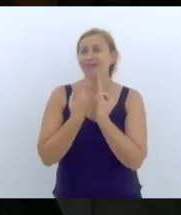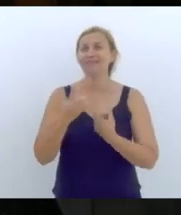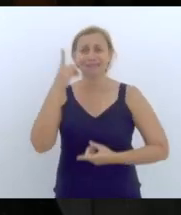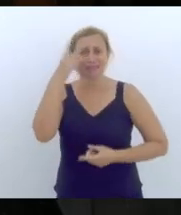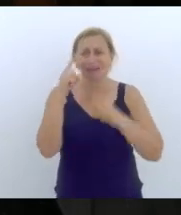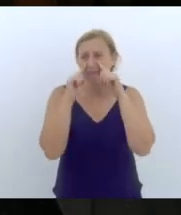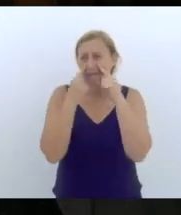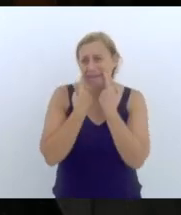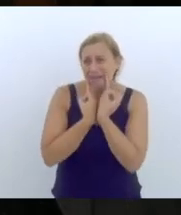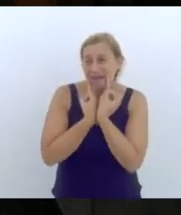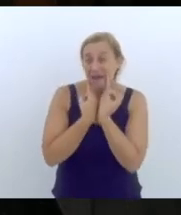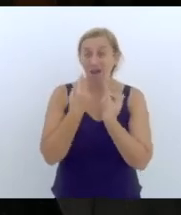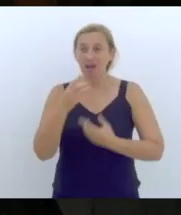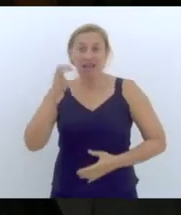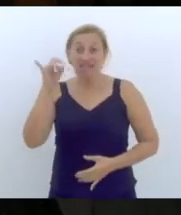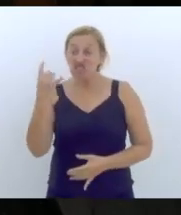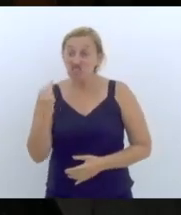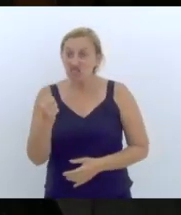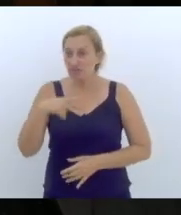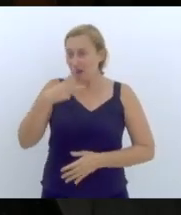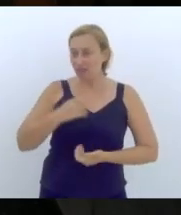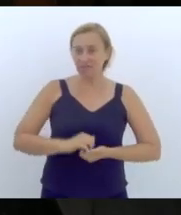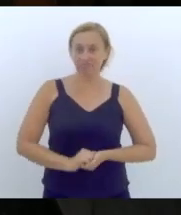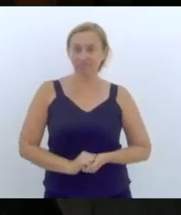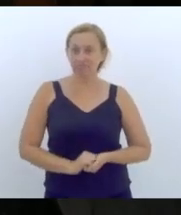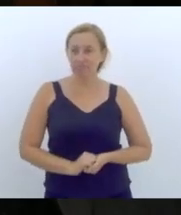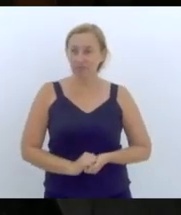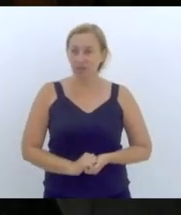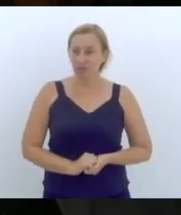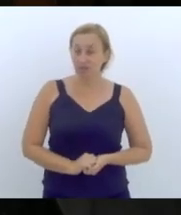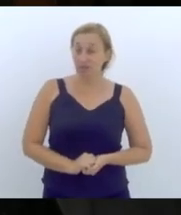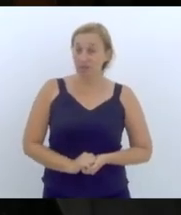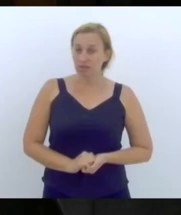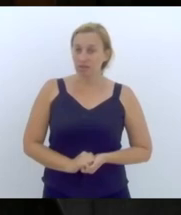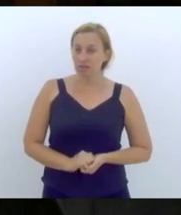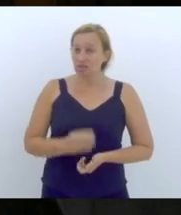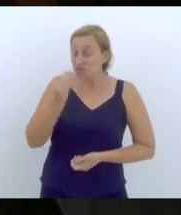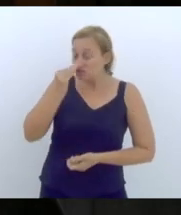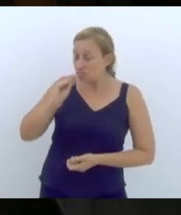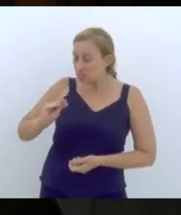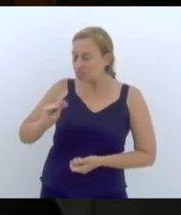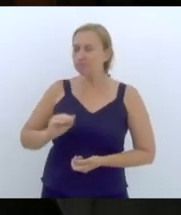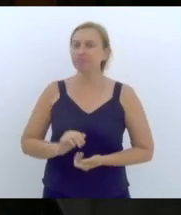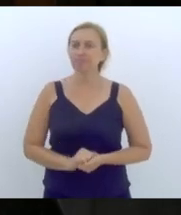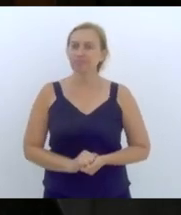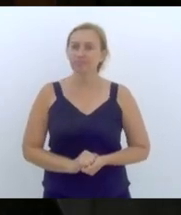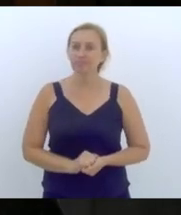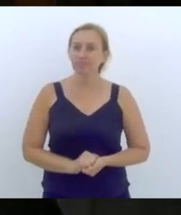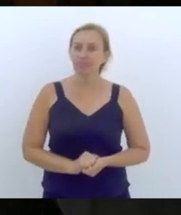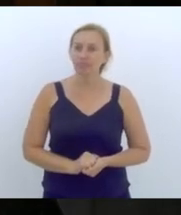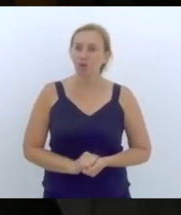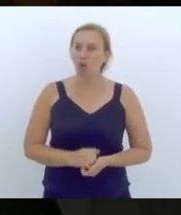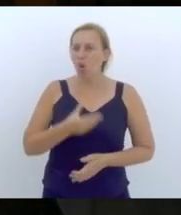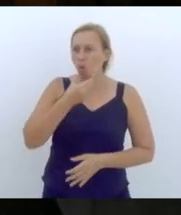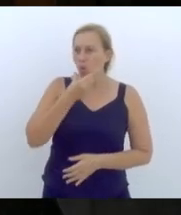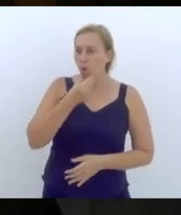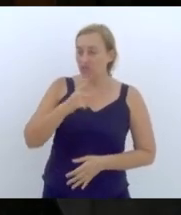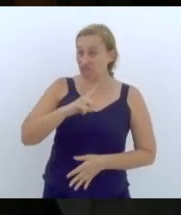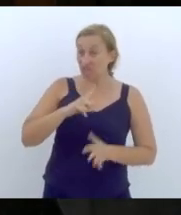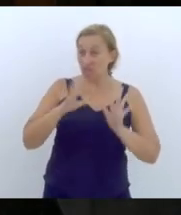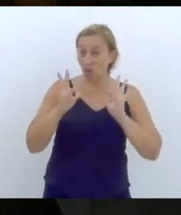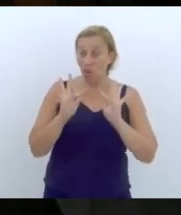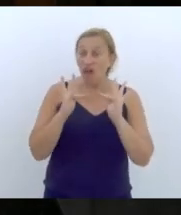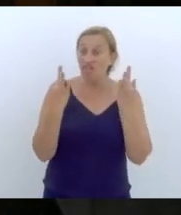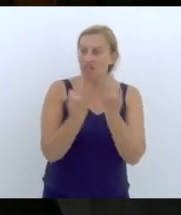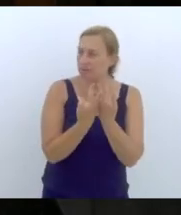deputado Chorão. A Cidinha começa assim, repudiando, né, um cara que já teve uma família cometida